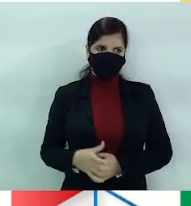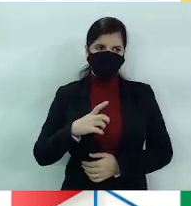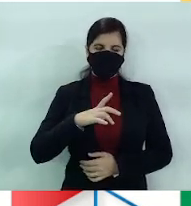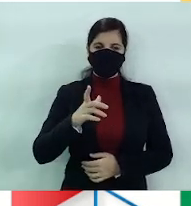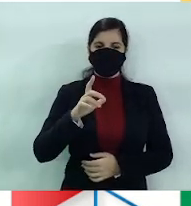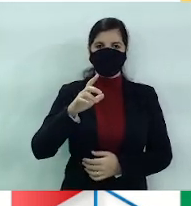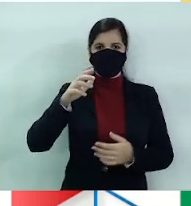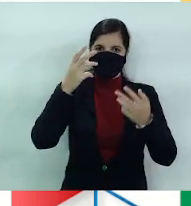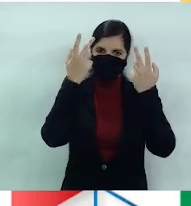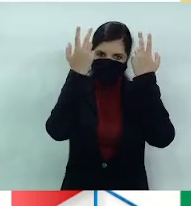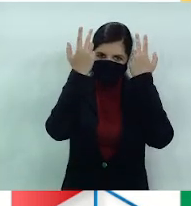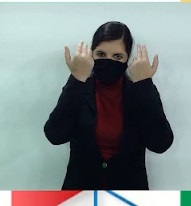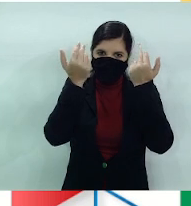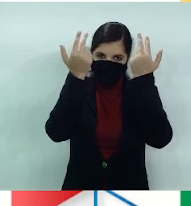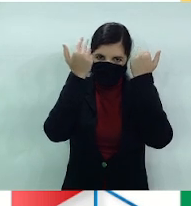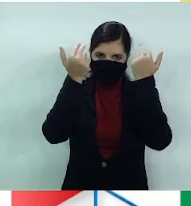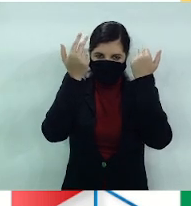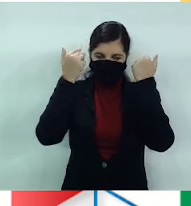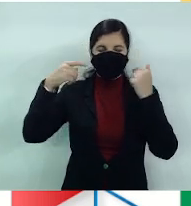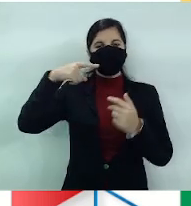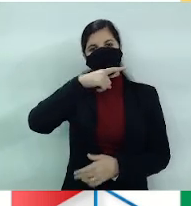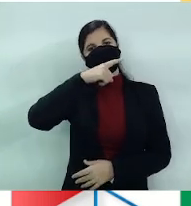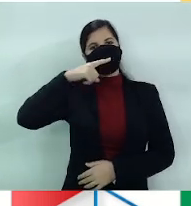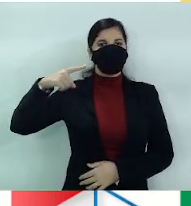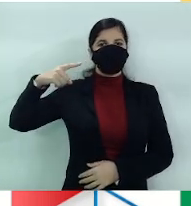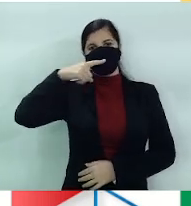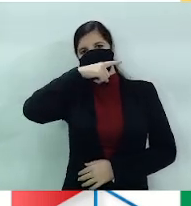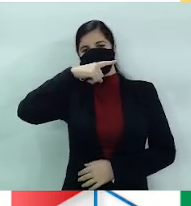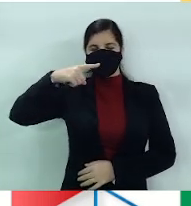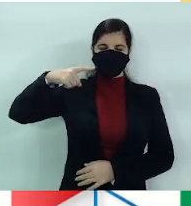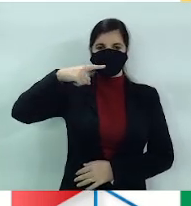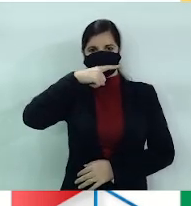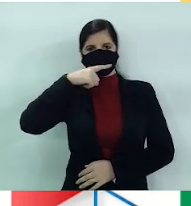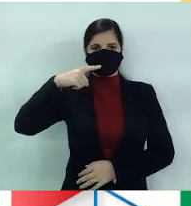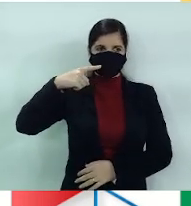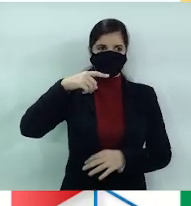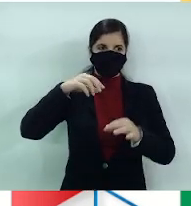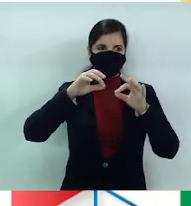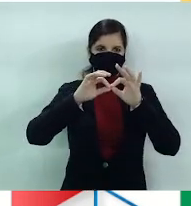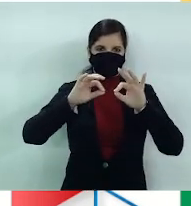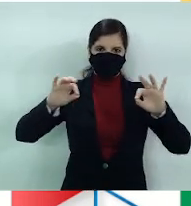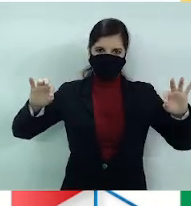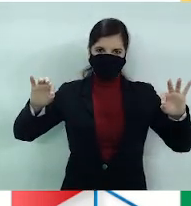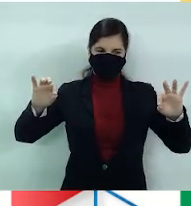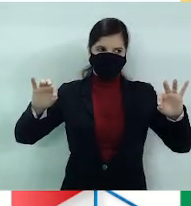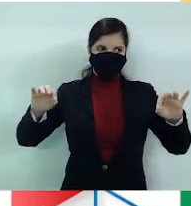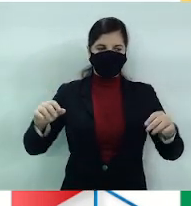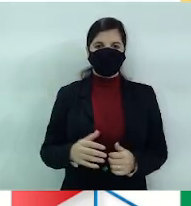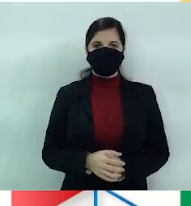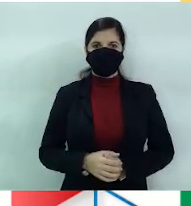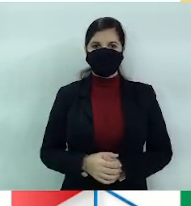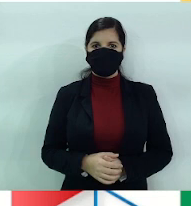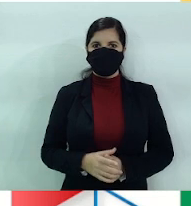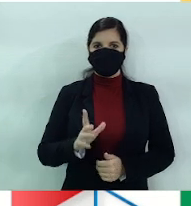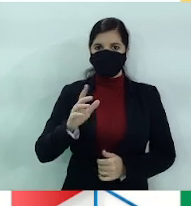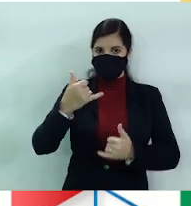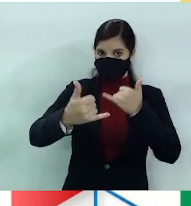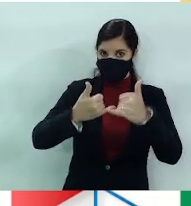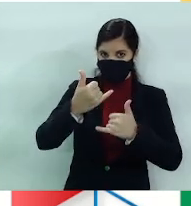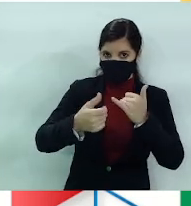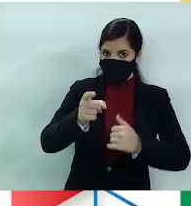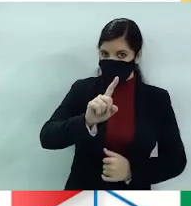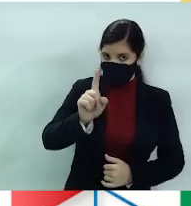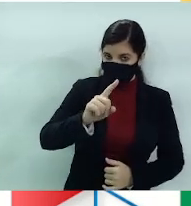imagem de um coelhinho escovando seus dentes, e temos aí a seguinte frase logo abaixo: não é